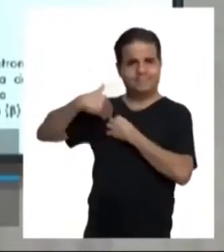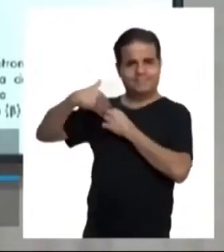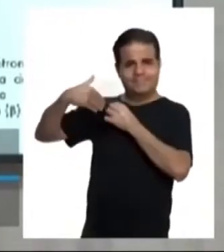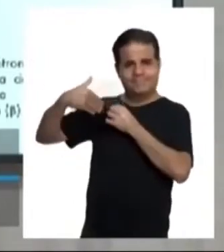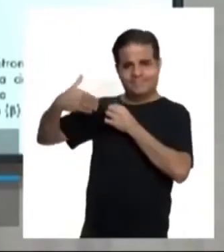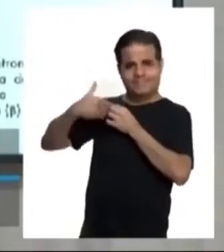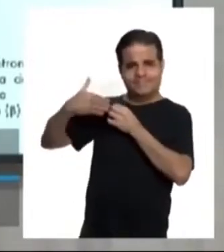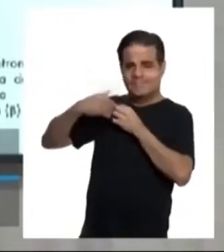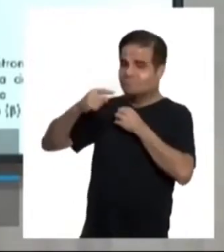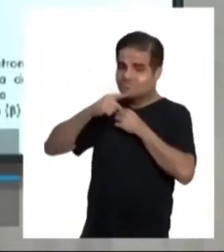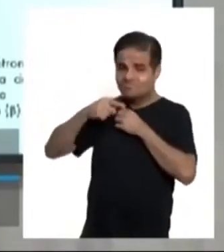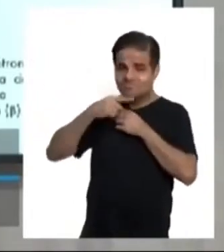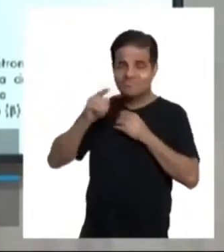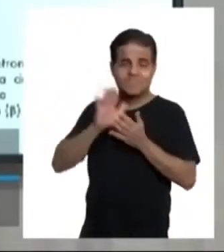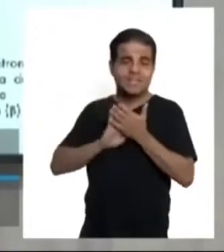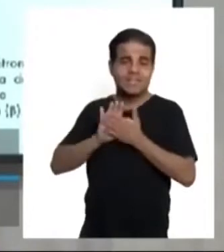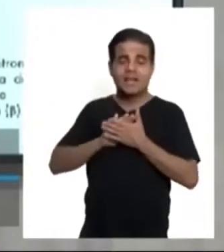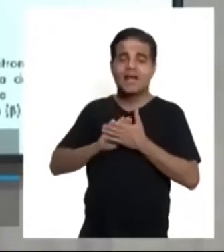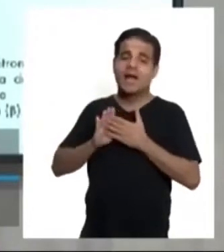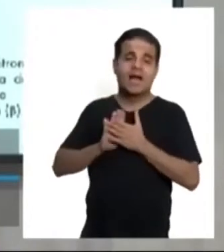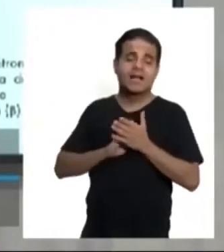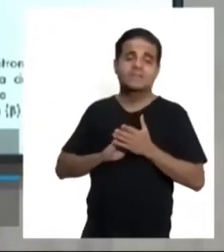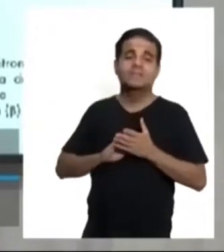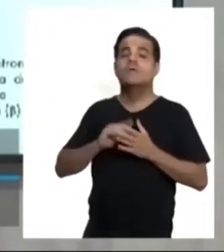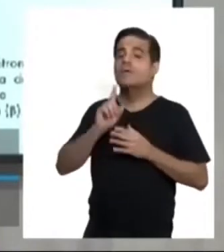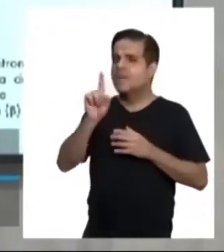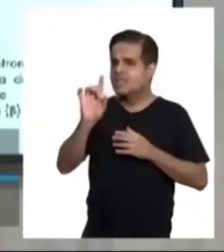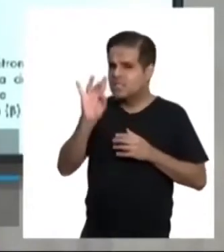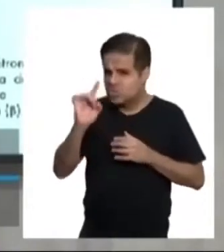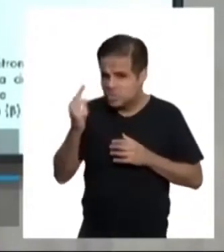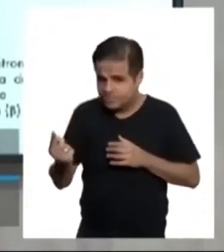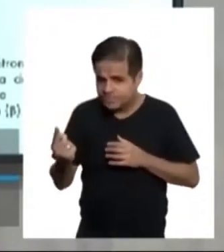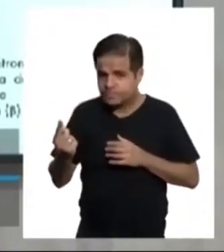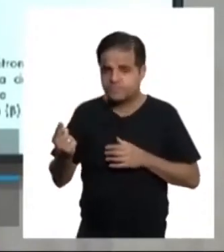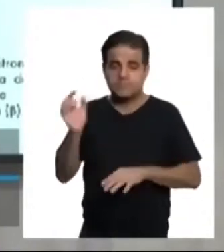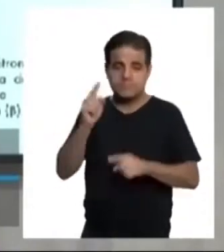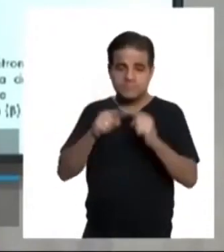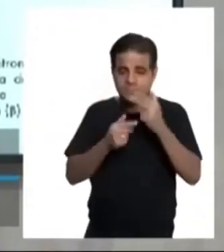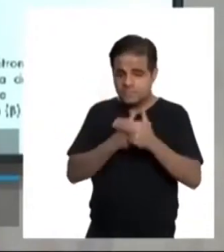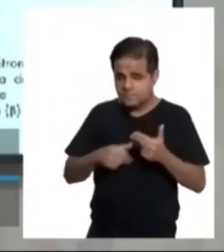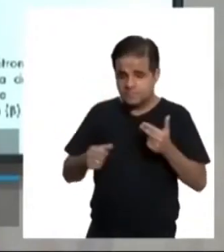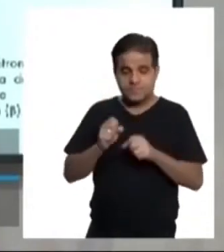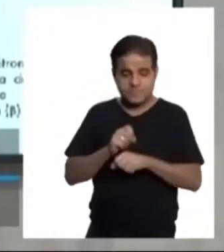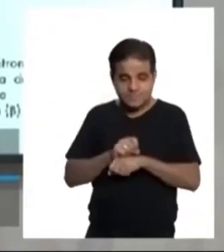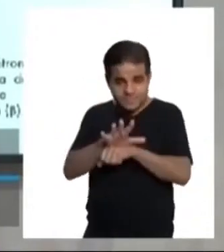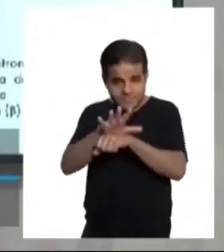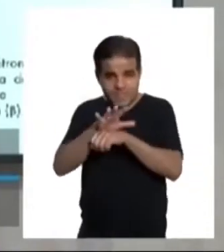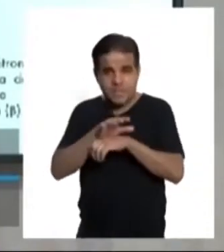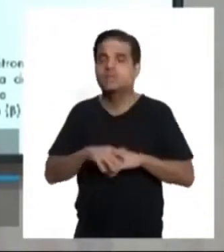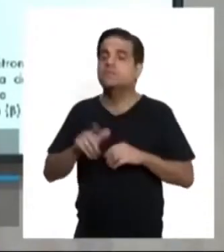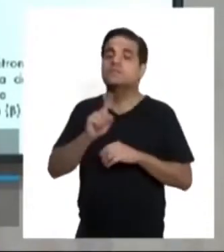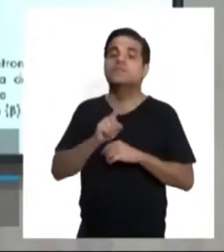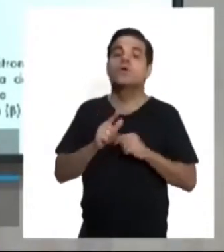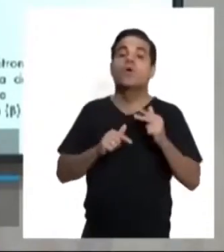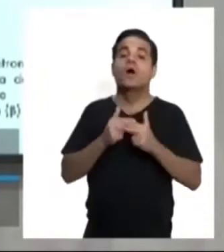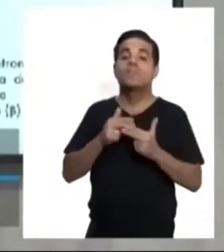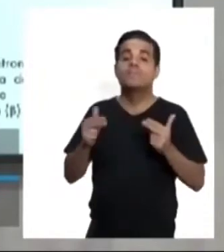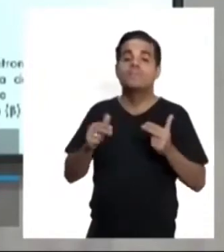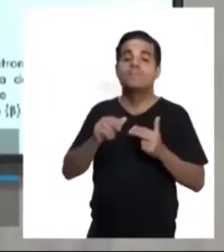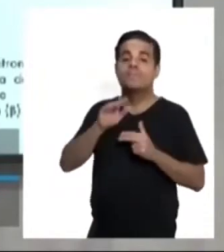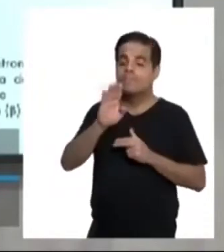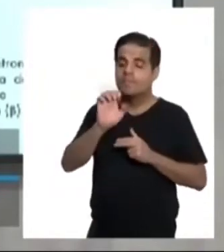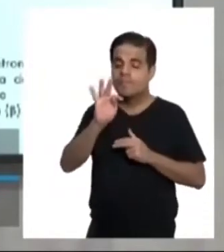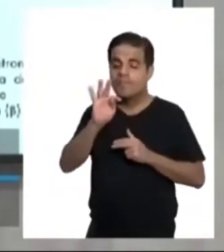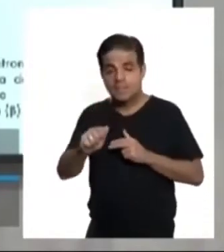Ok? Acontece que essa não é a única partícula que o elemento radioativo emite. Ele emite a partícula